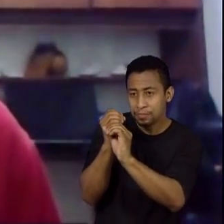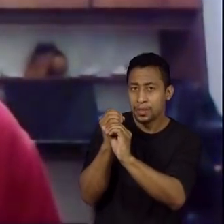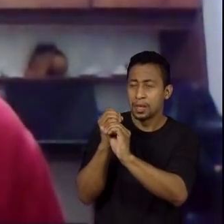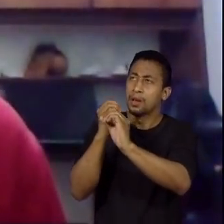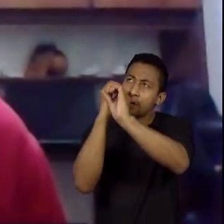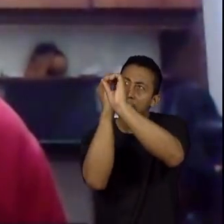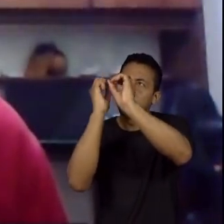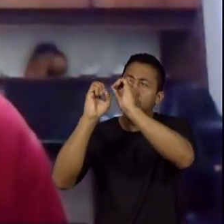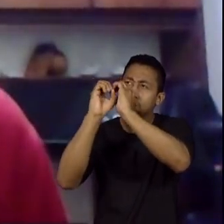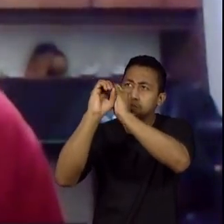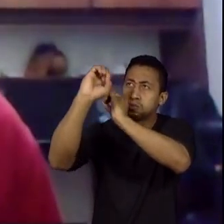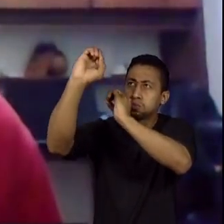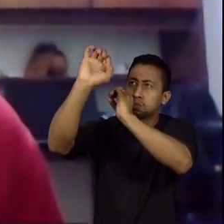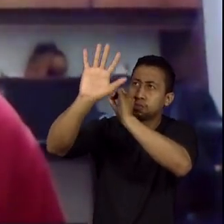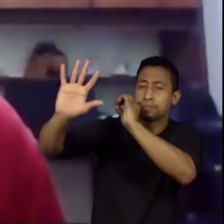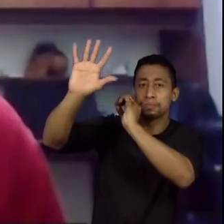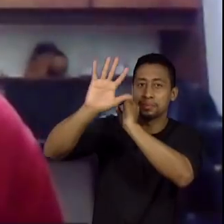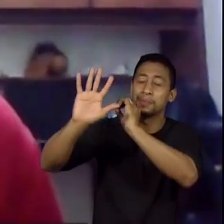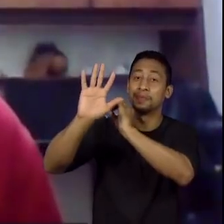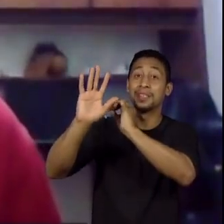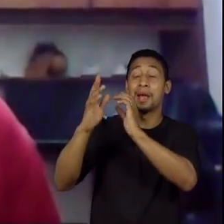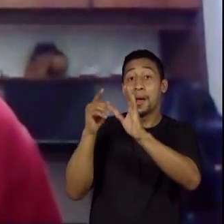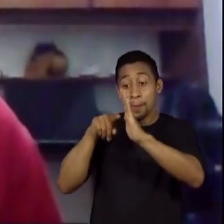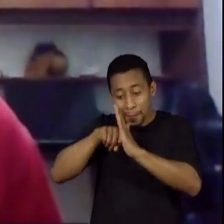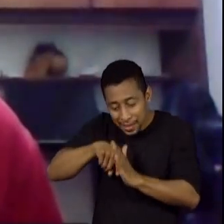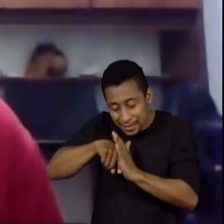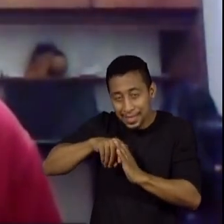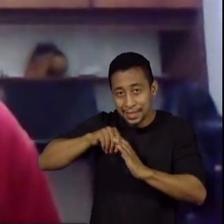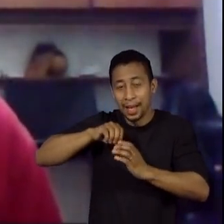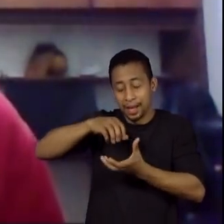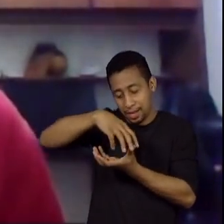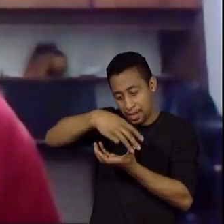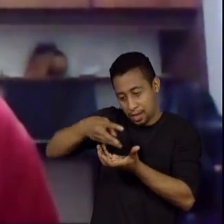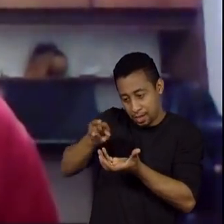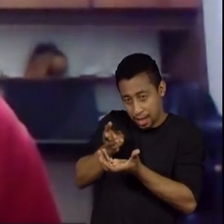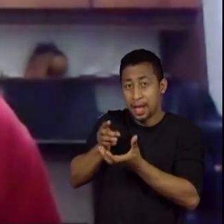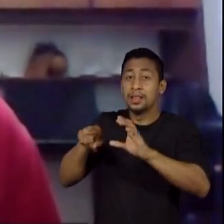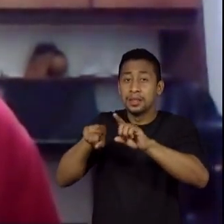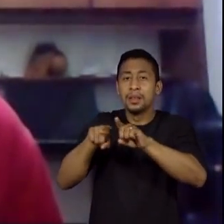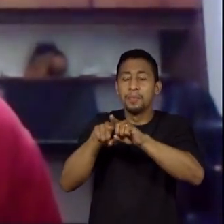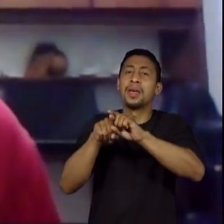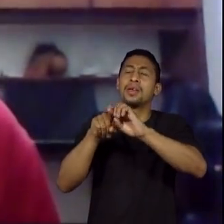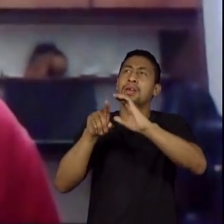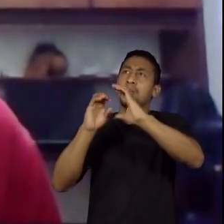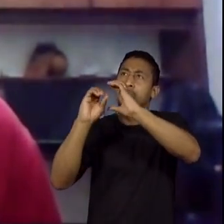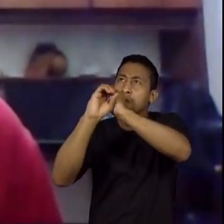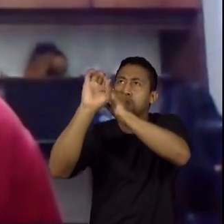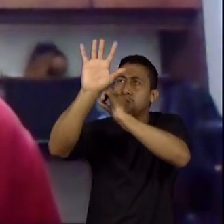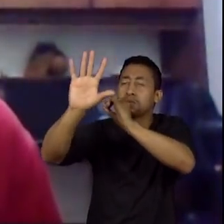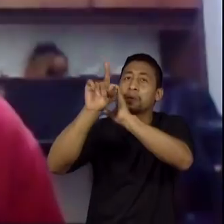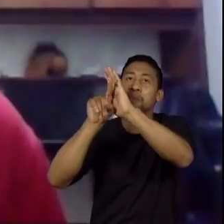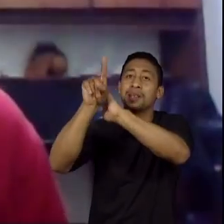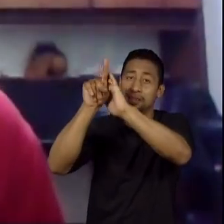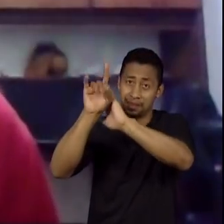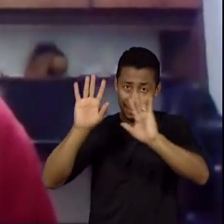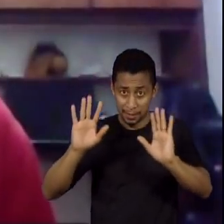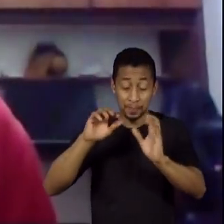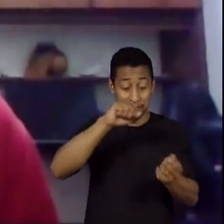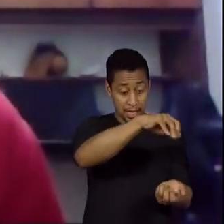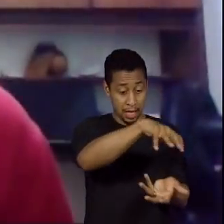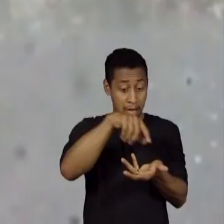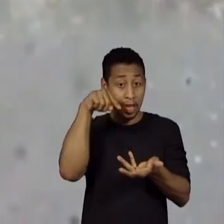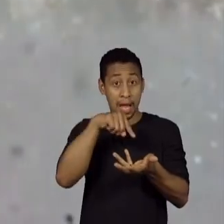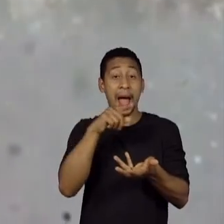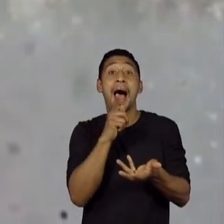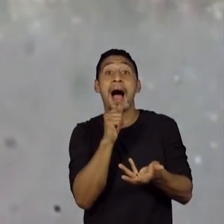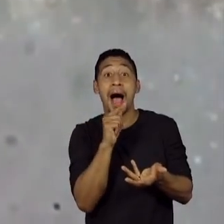Terra. Terra, planeta água, não é verdade. Terra, planeta gente, não é verdade. É Terra,